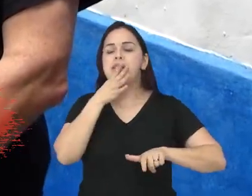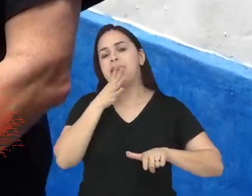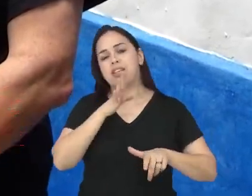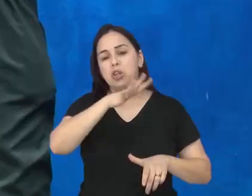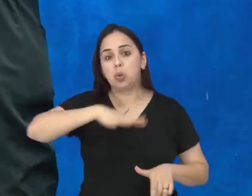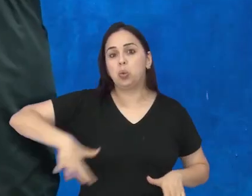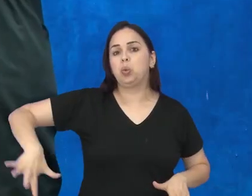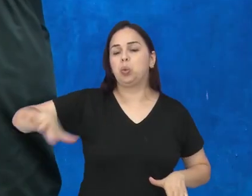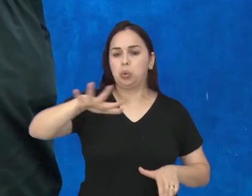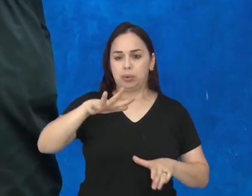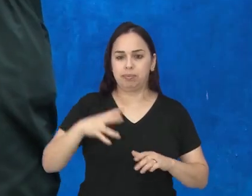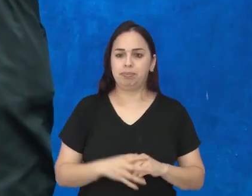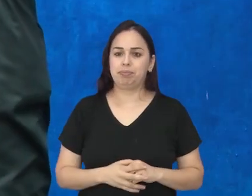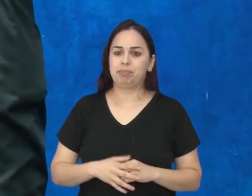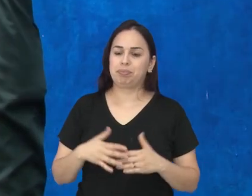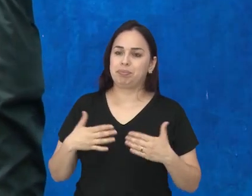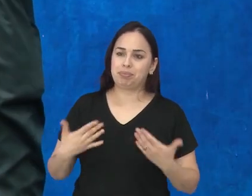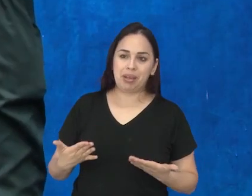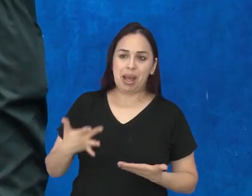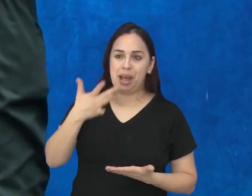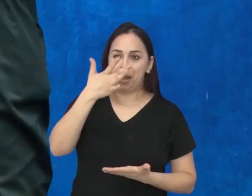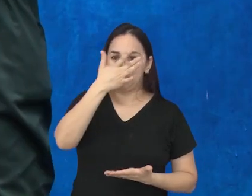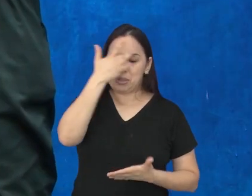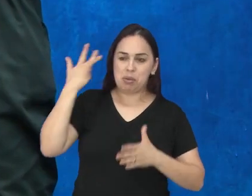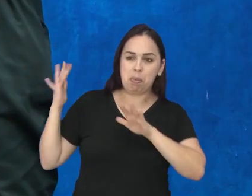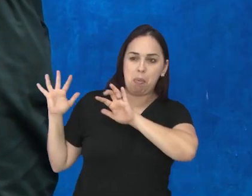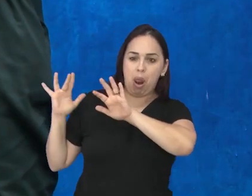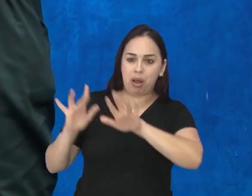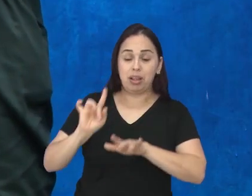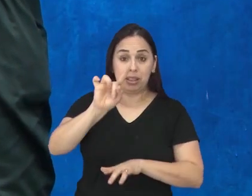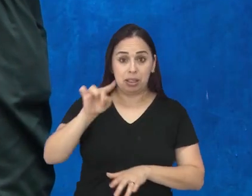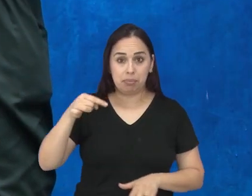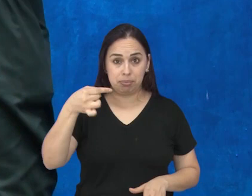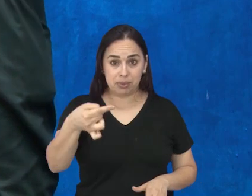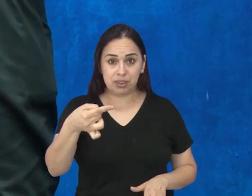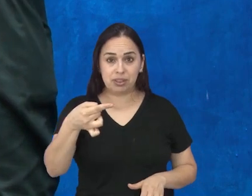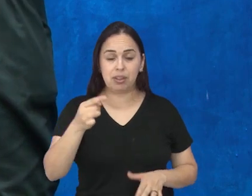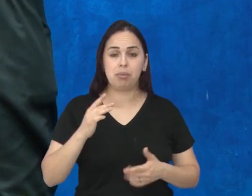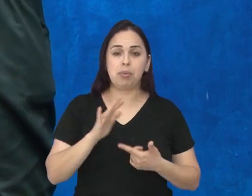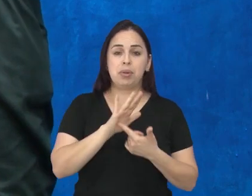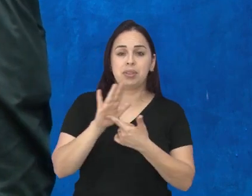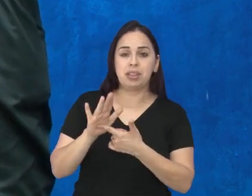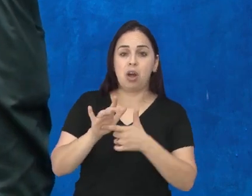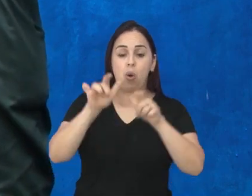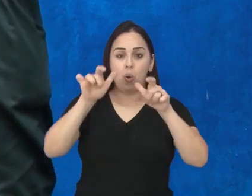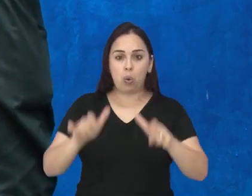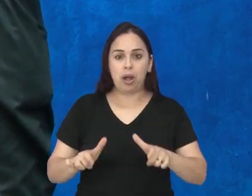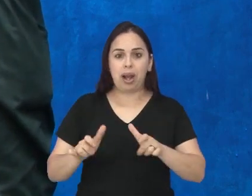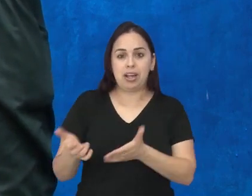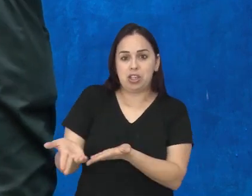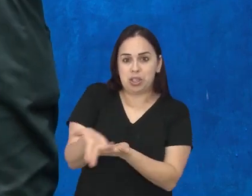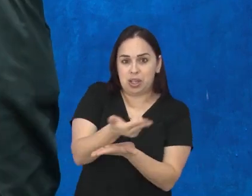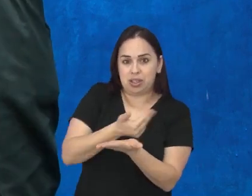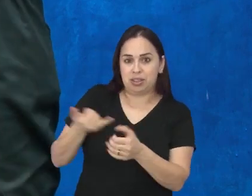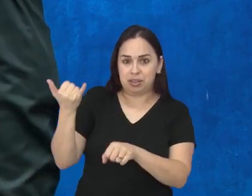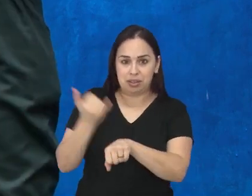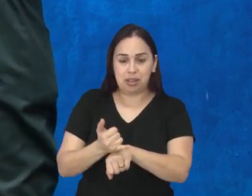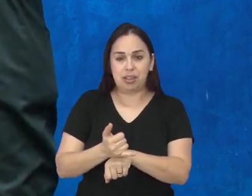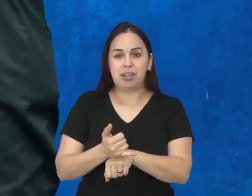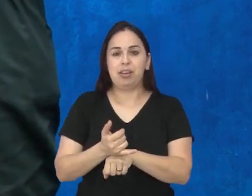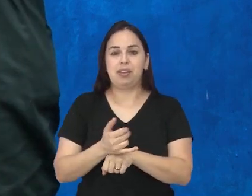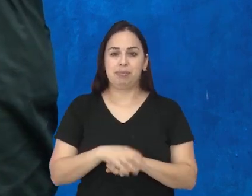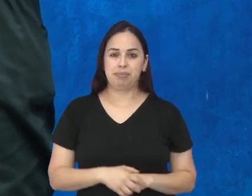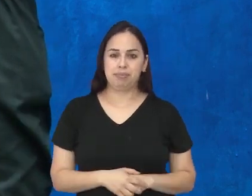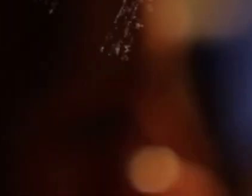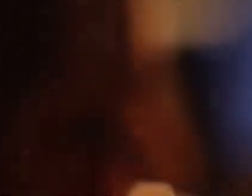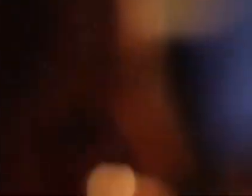todo. Legal. Mais um evento pro pessoal ver, né? Olha, no próximo bloco a gente vai mostrar o ateliê de gravura. A gente já